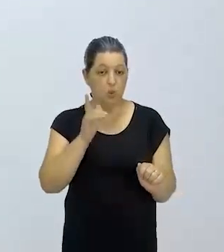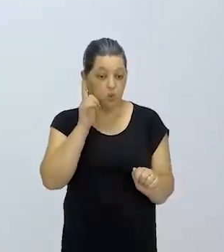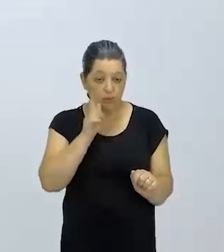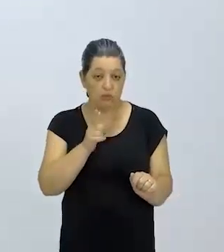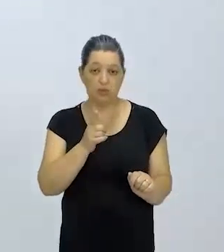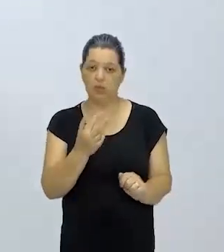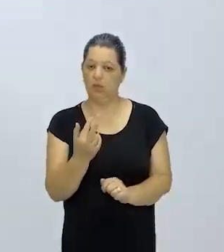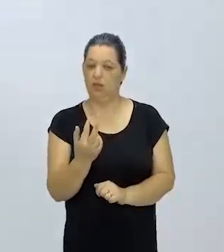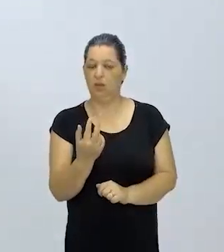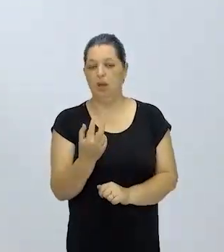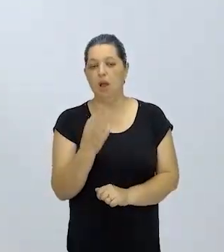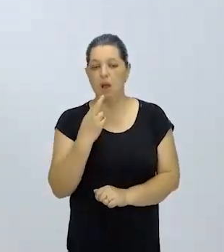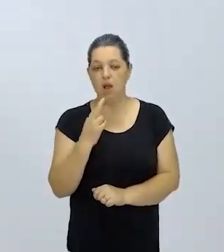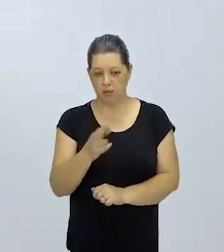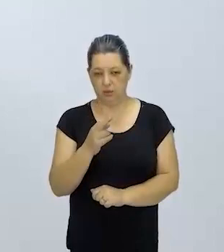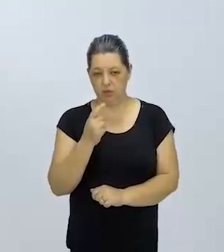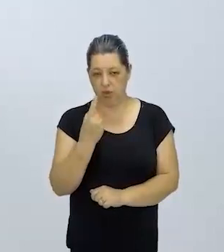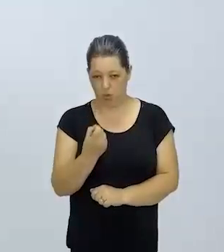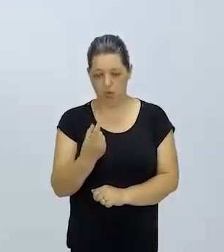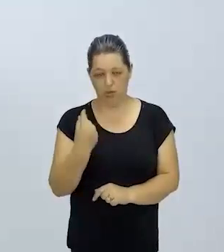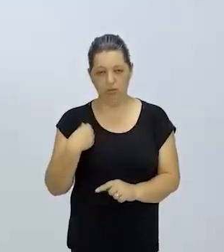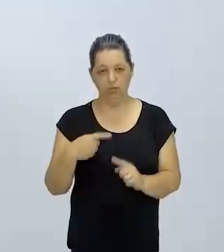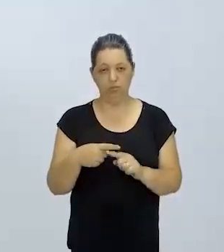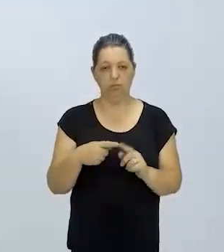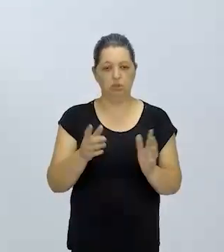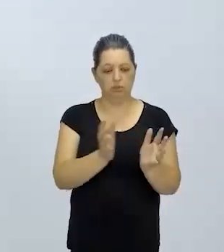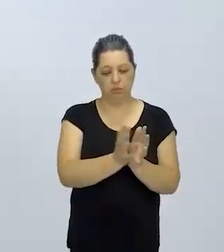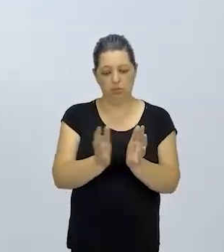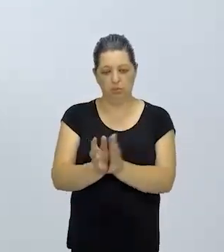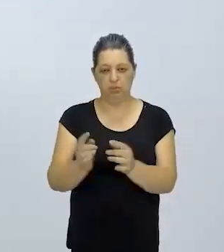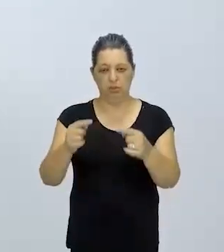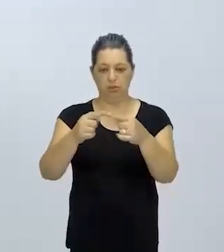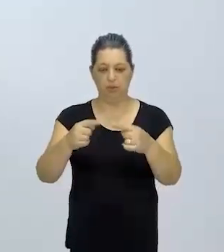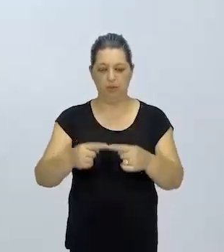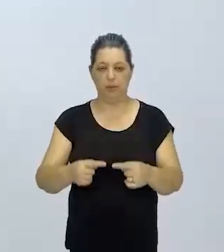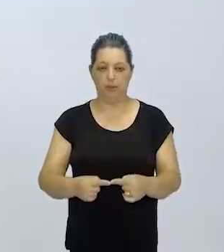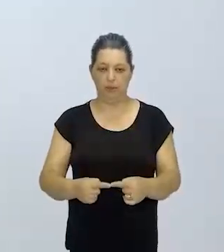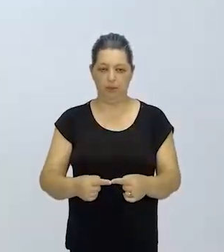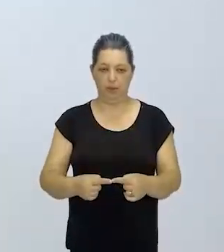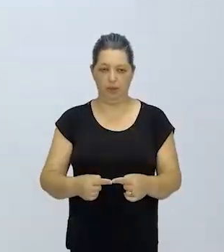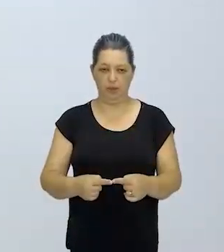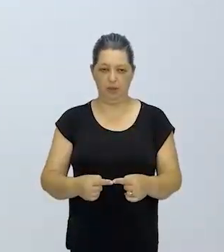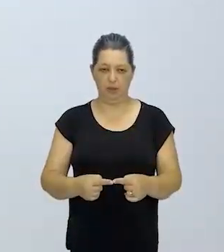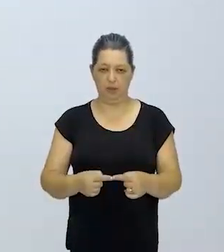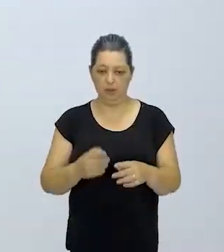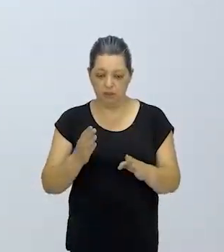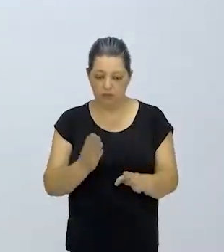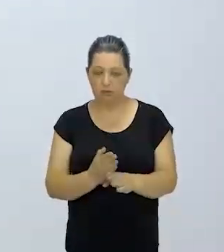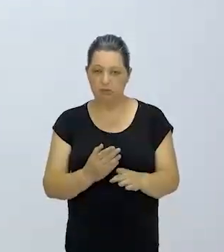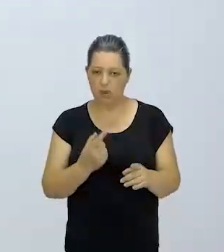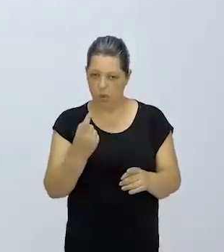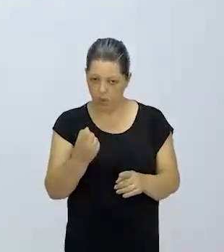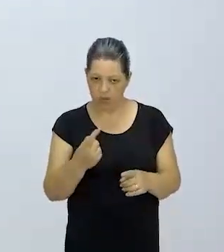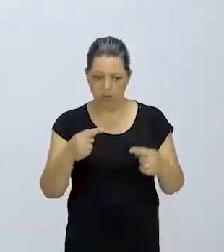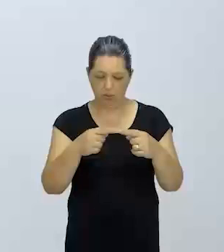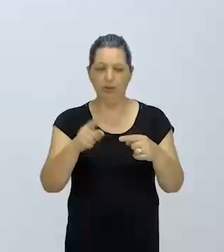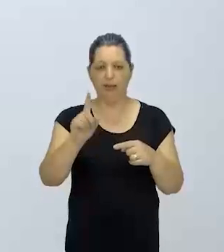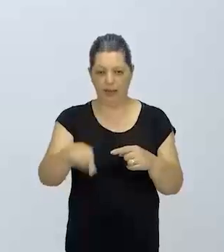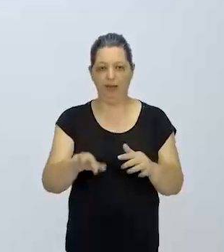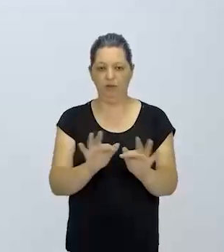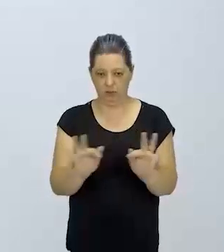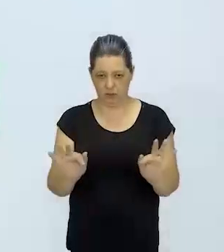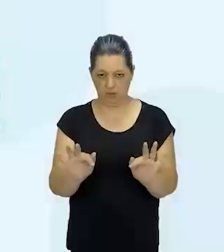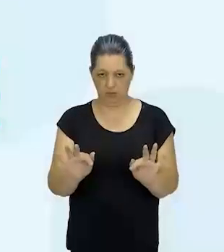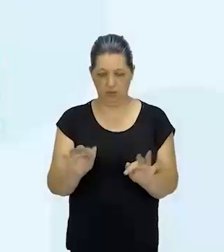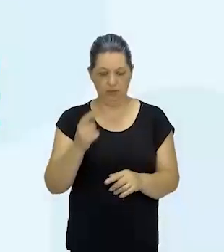única resposta para cada x que a gente substitui lá na conta. Tudo bem? Encontrar uma única resposta para cada um deles lá é função. Legal,